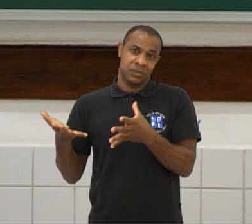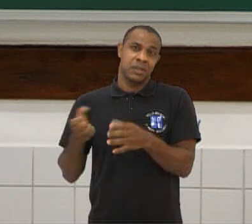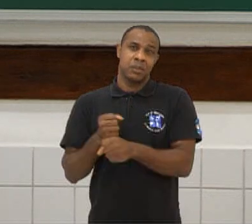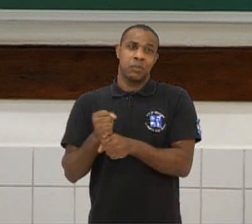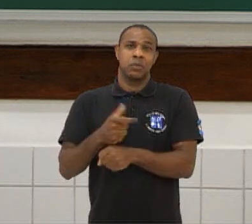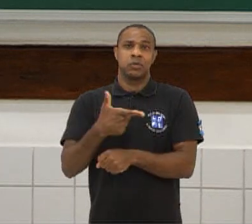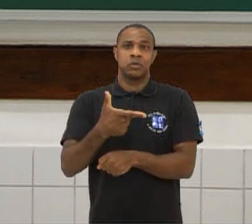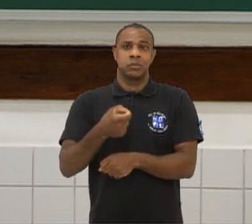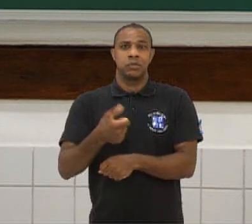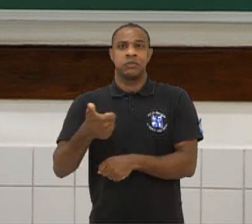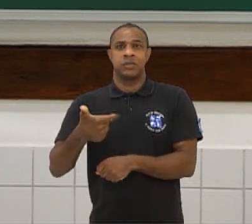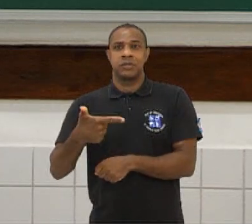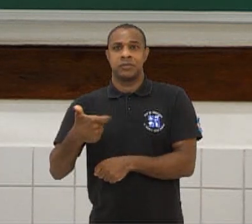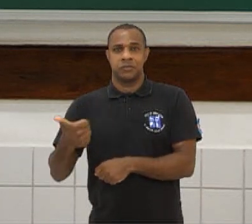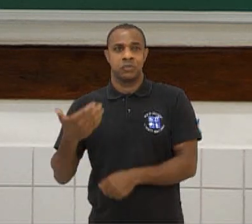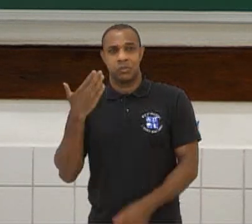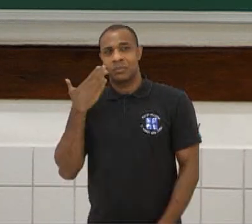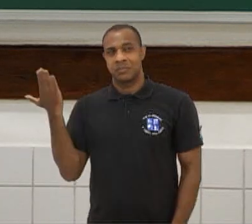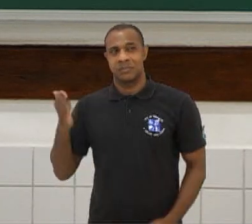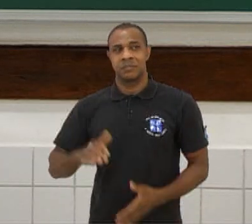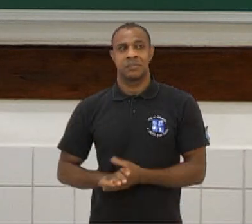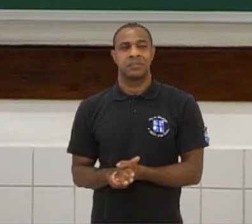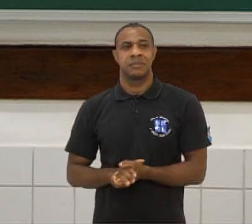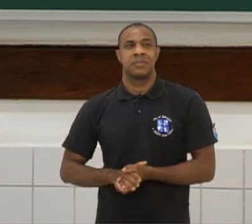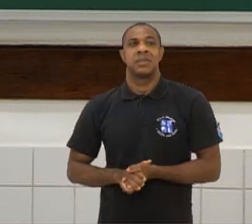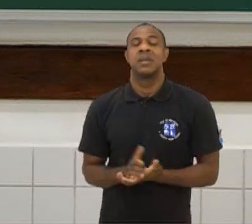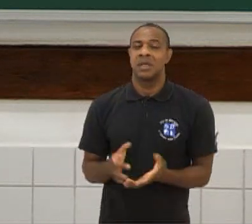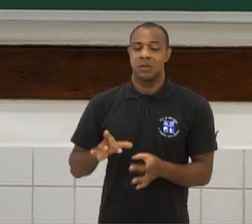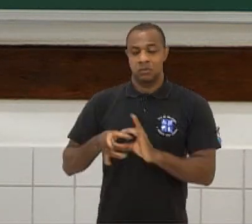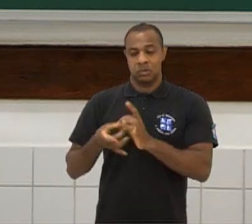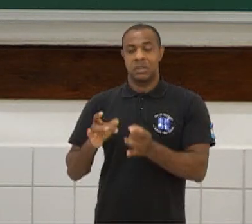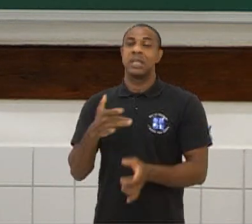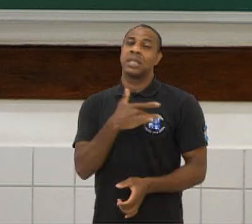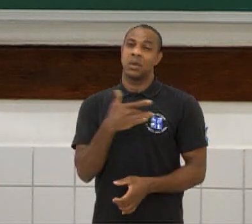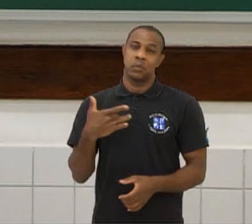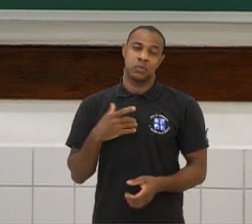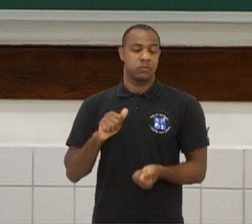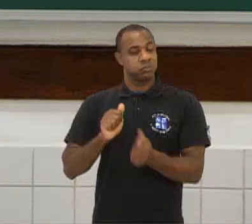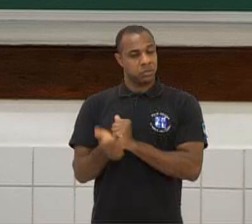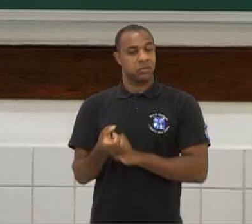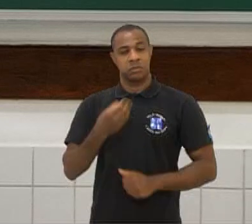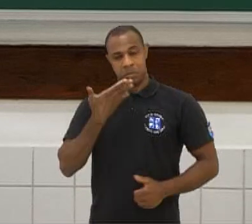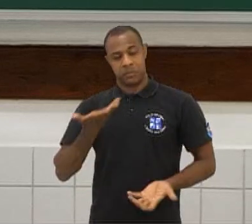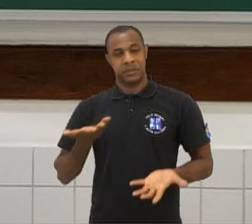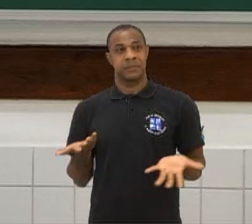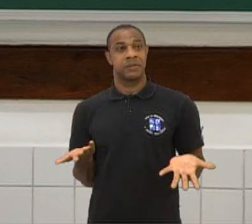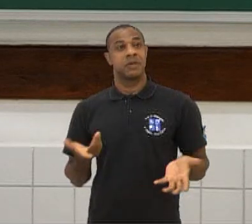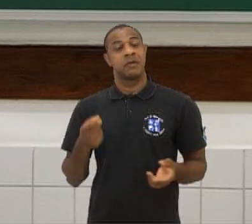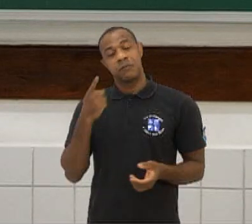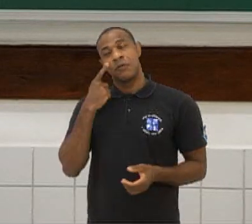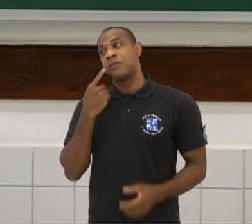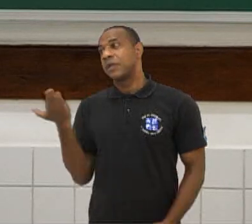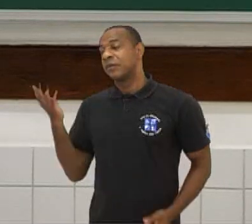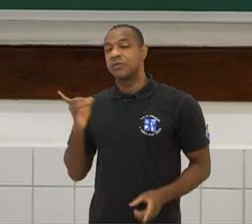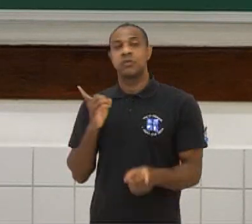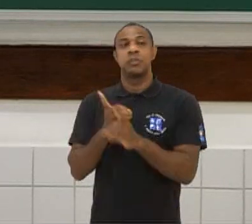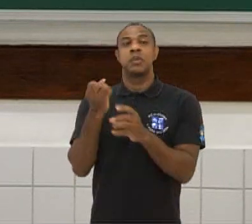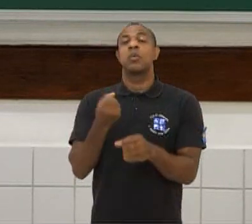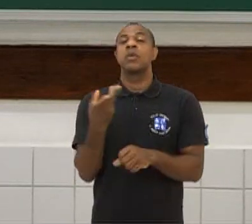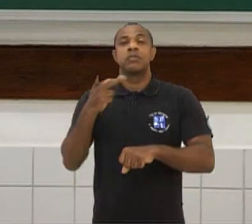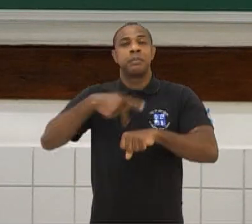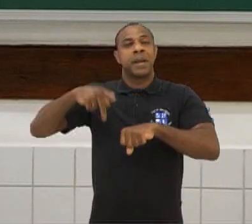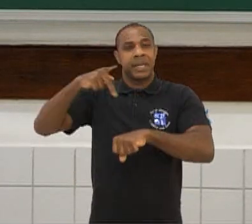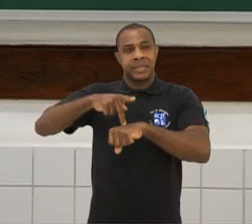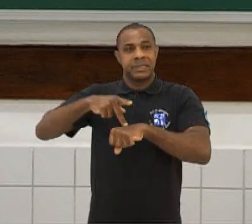vem. Né? Então, os Jogos Olímpicos, saúde, né, esportes, tudo de bom, né? Então, vamos lá resolver isso aí? Vamos descobrir quantos